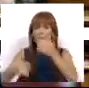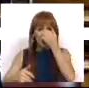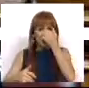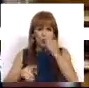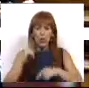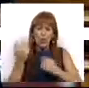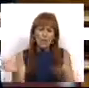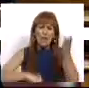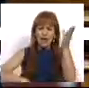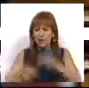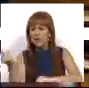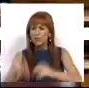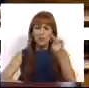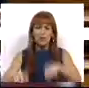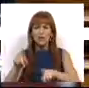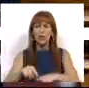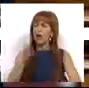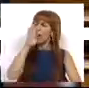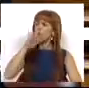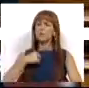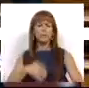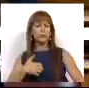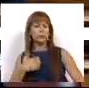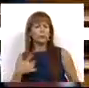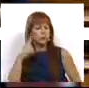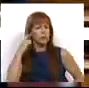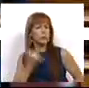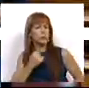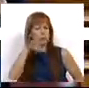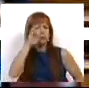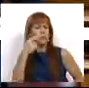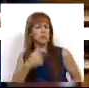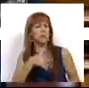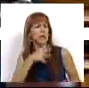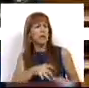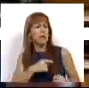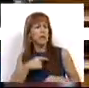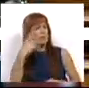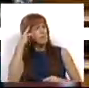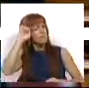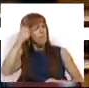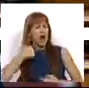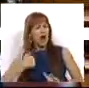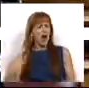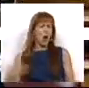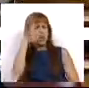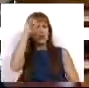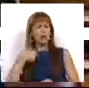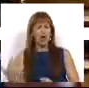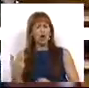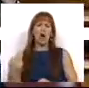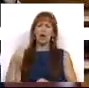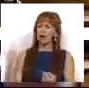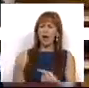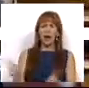uma atrás da outra, era sempre aquela atitude de rancor vingativo do Governo, como quem diz, tramaram-nos a nós, Governo e Troika,